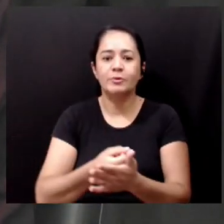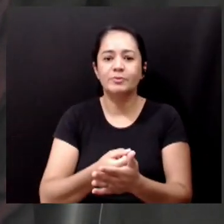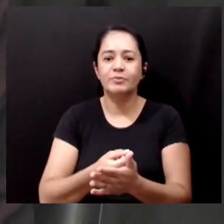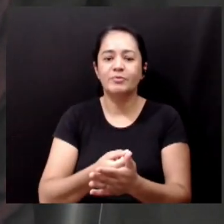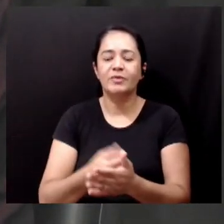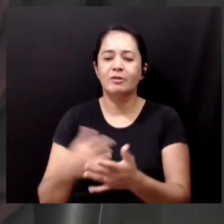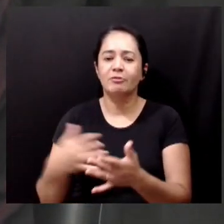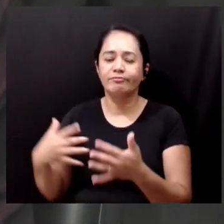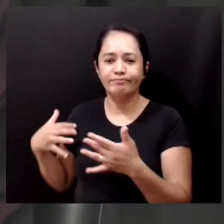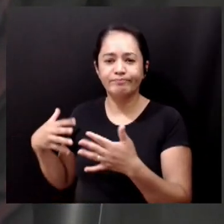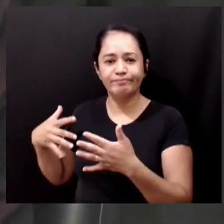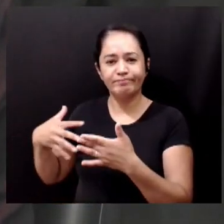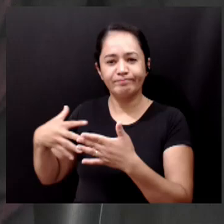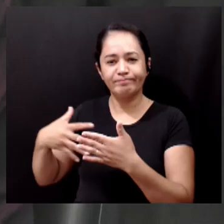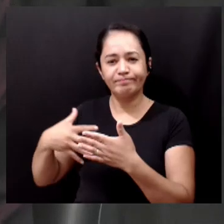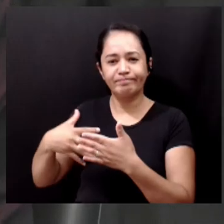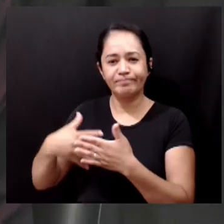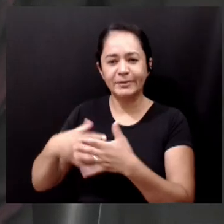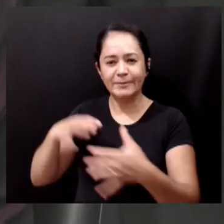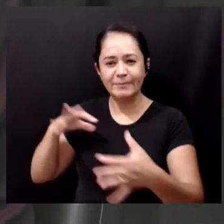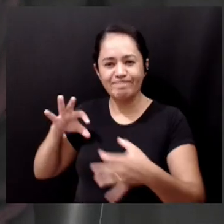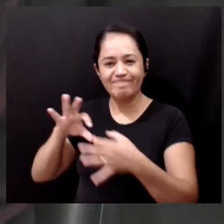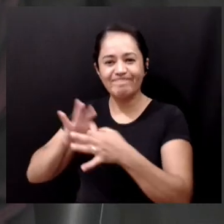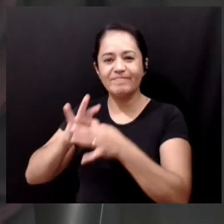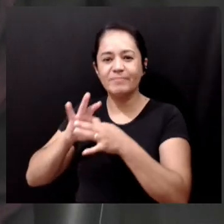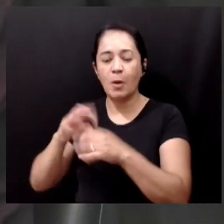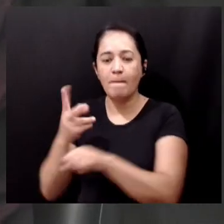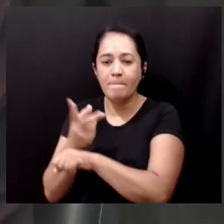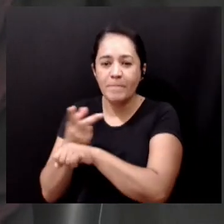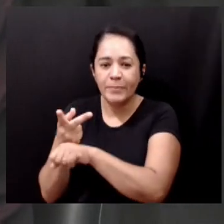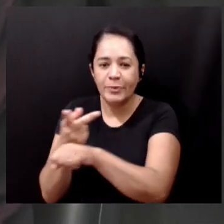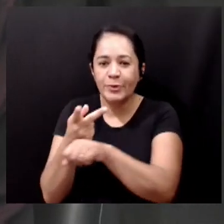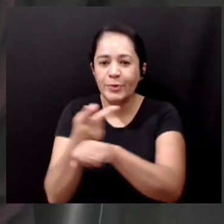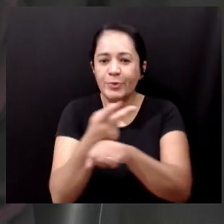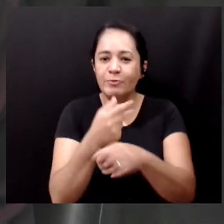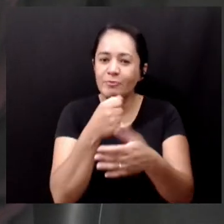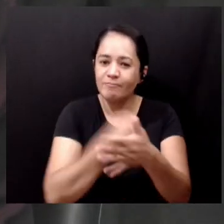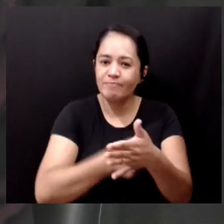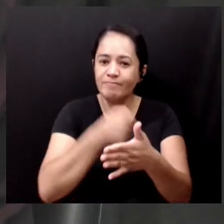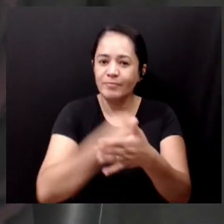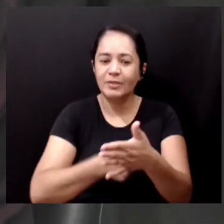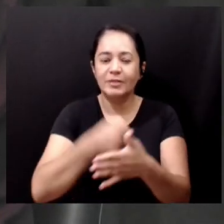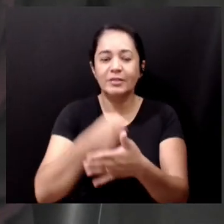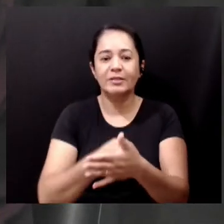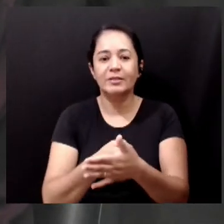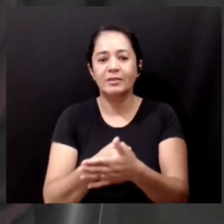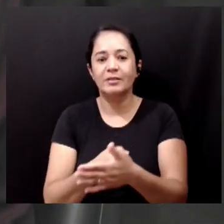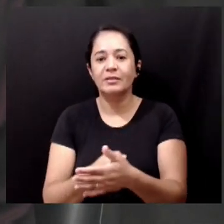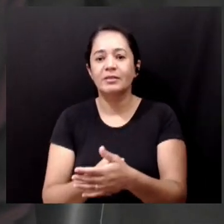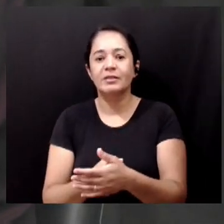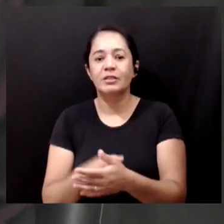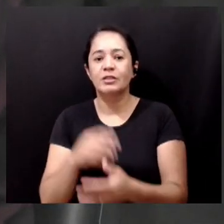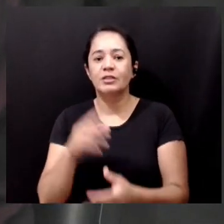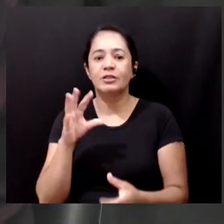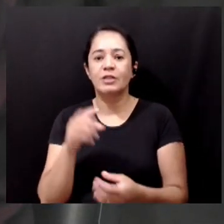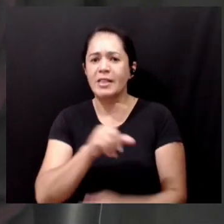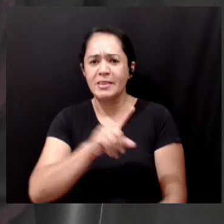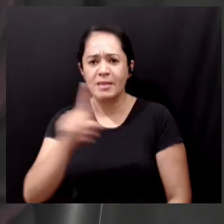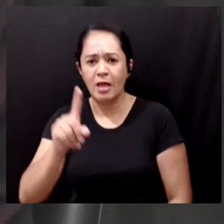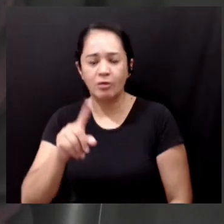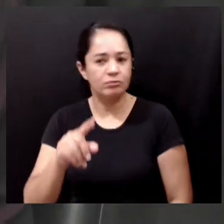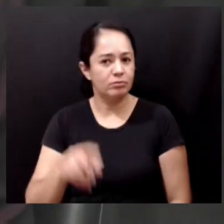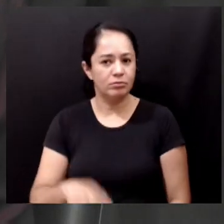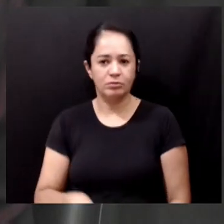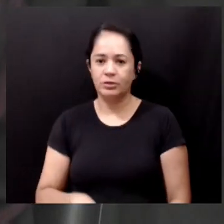comigo. Vem sempre de querer buscar, vem sempre de querer lutar. A palavra final não é o não, vamos lutar até o final.